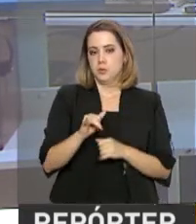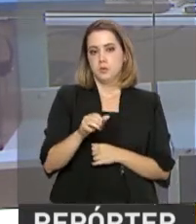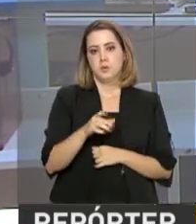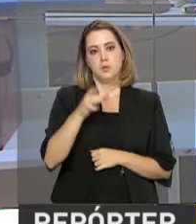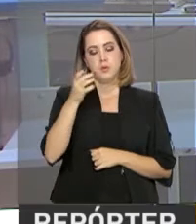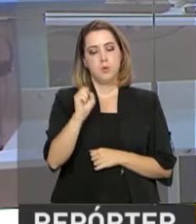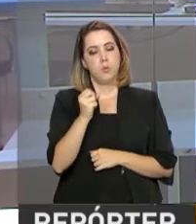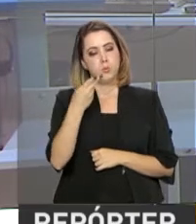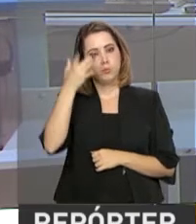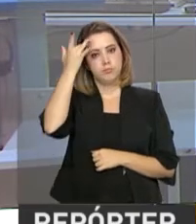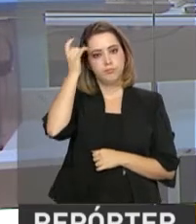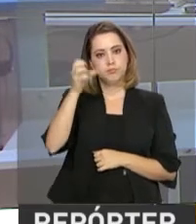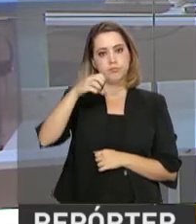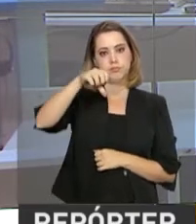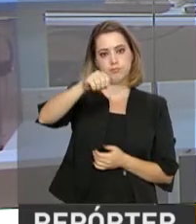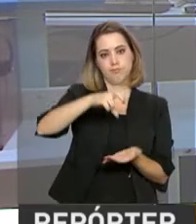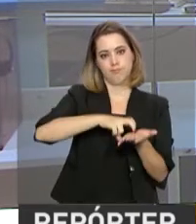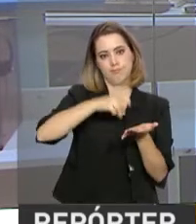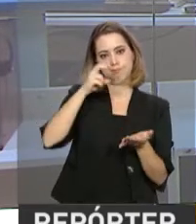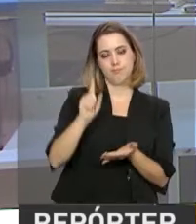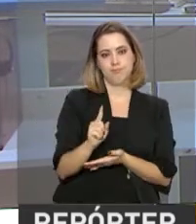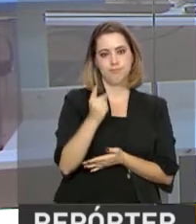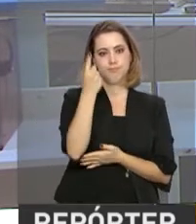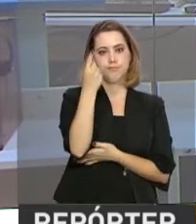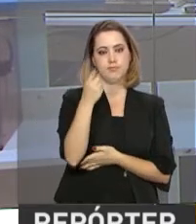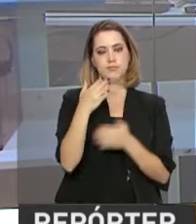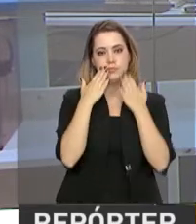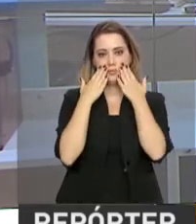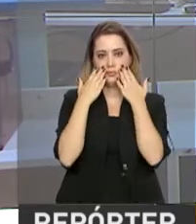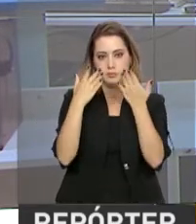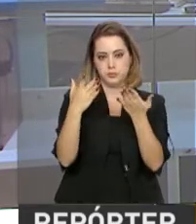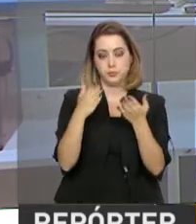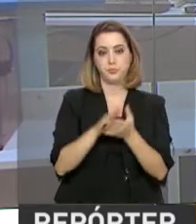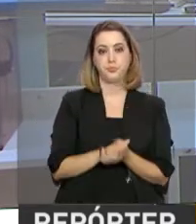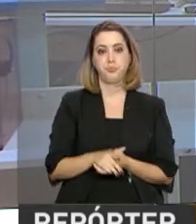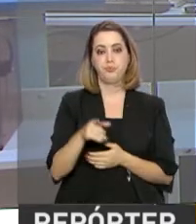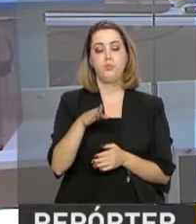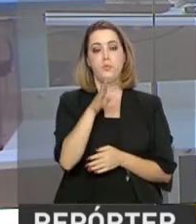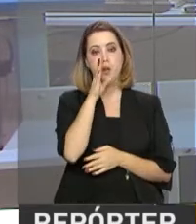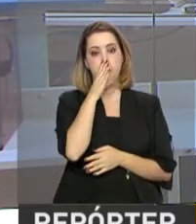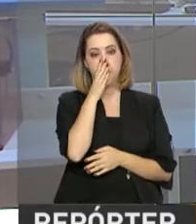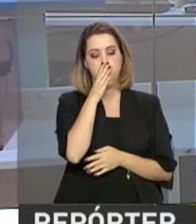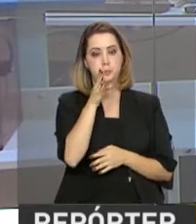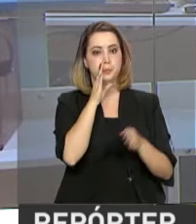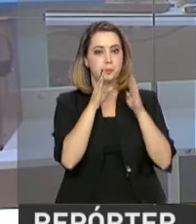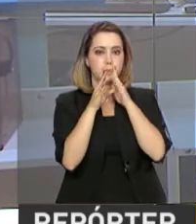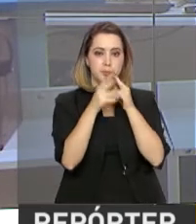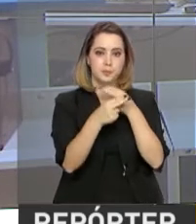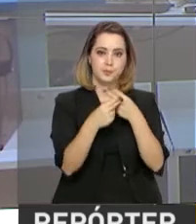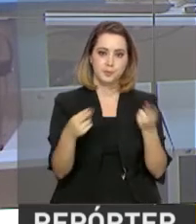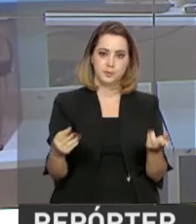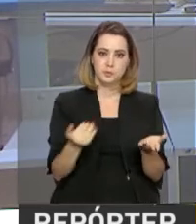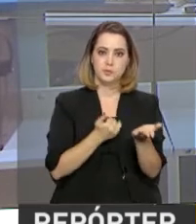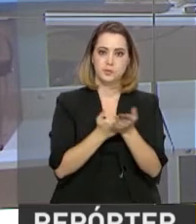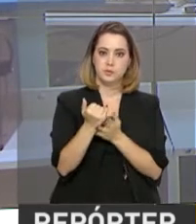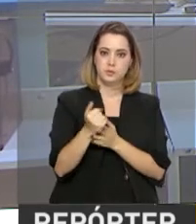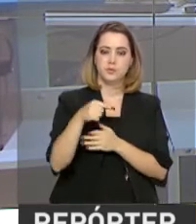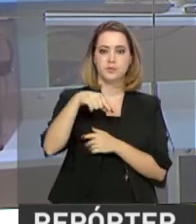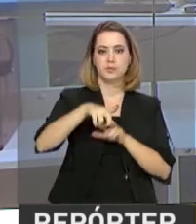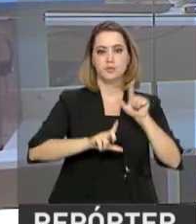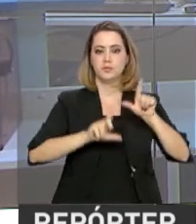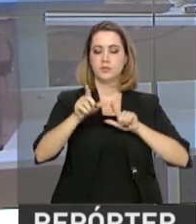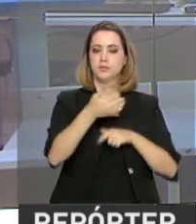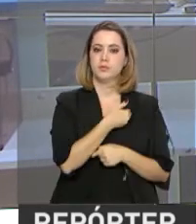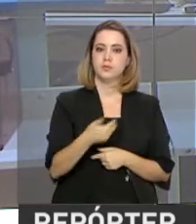informações com amanhã às 9 da manhã na primeira edição do dia acompanhe também as novidades pelas nossas redes sociais continue com a gente